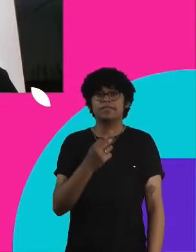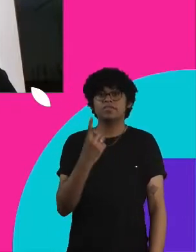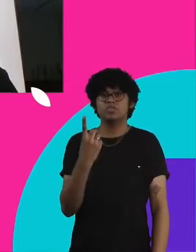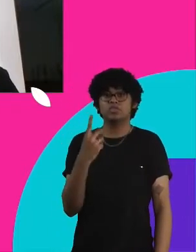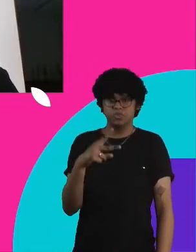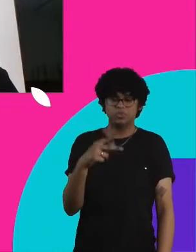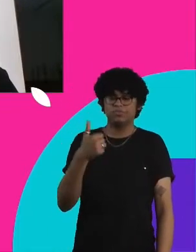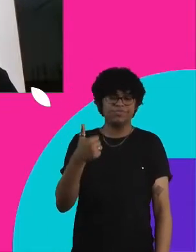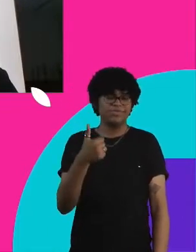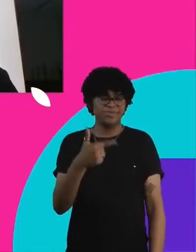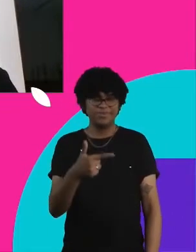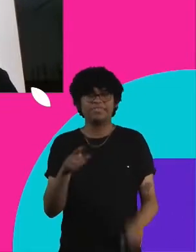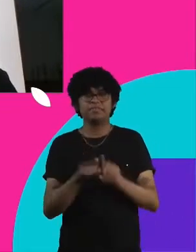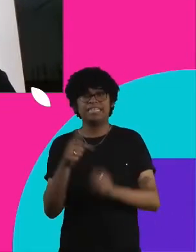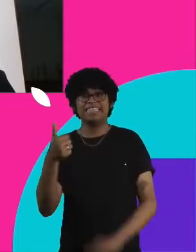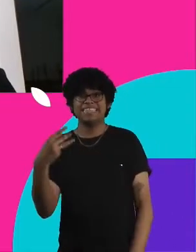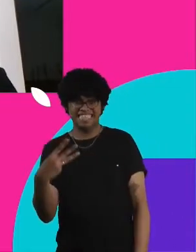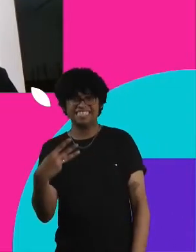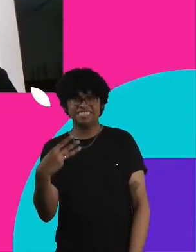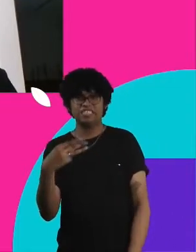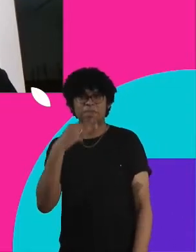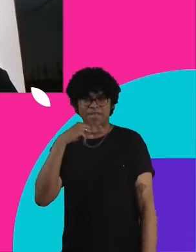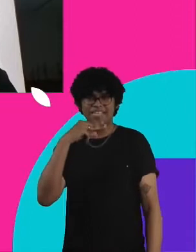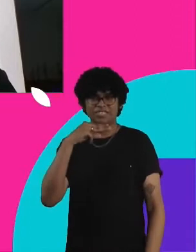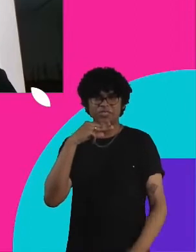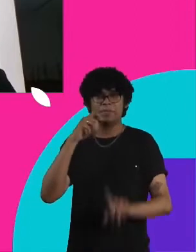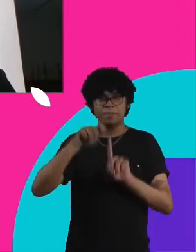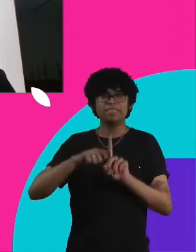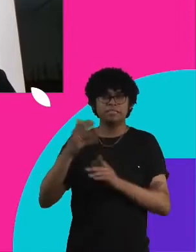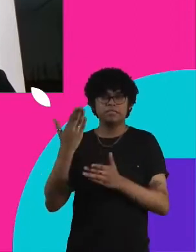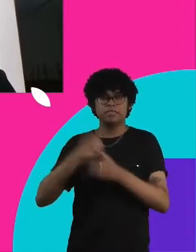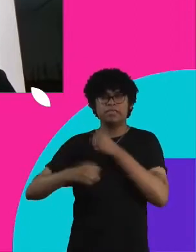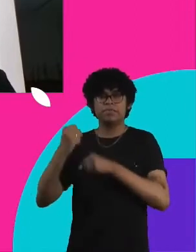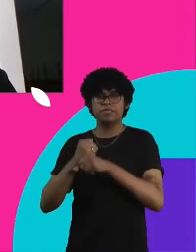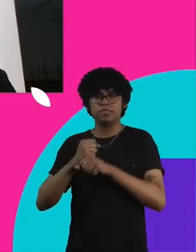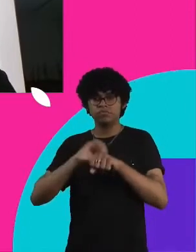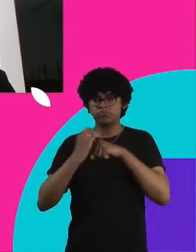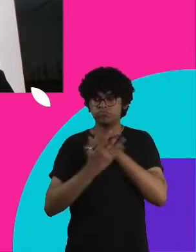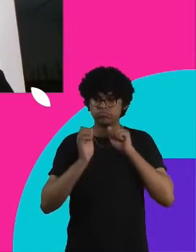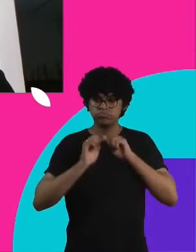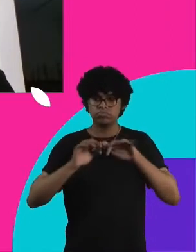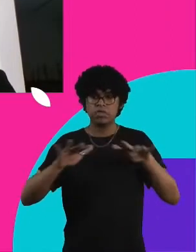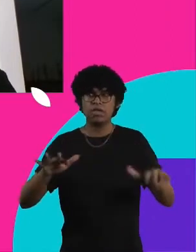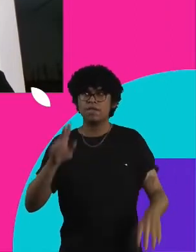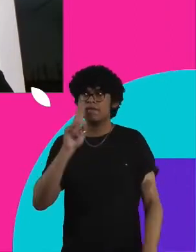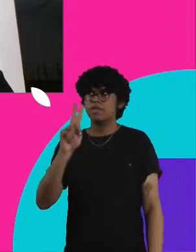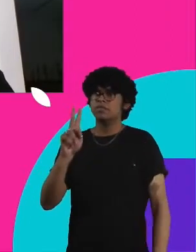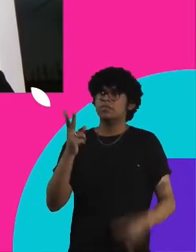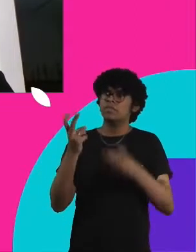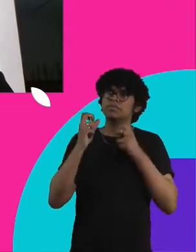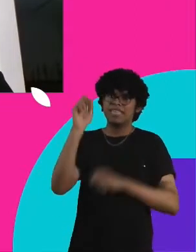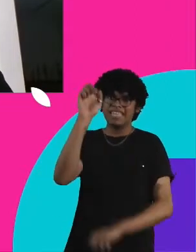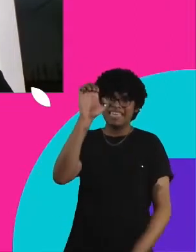ano passado, eu percebi que, né, que a pandemia ia chegar, assim como todos os brasileiros, vendo aquelas cenas na Europa tristes, né, já tinha,